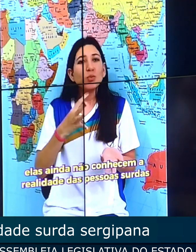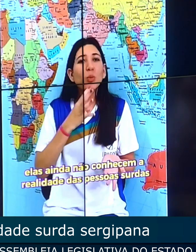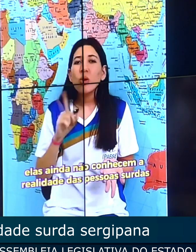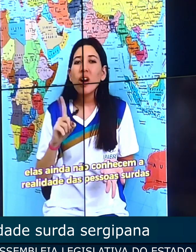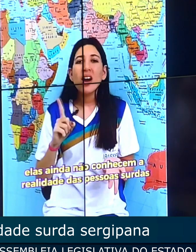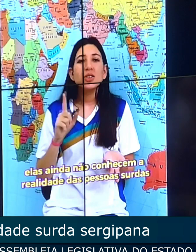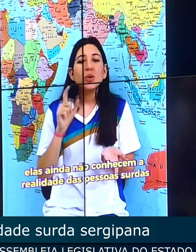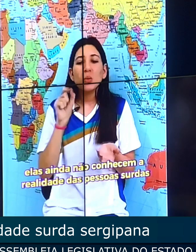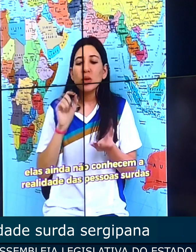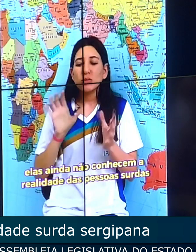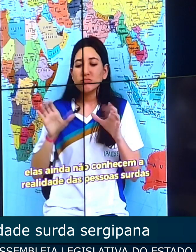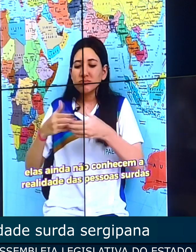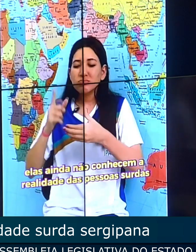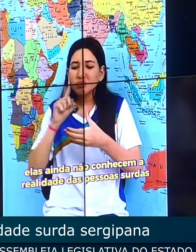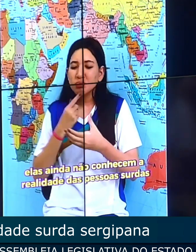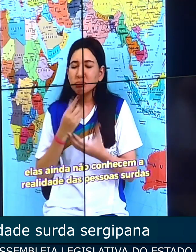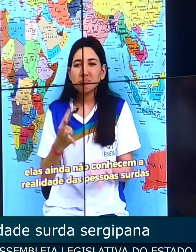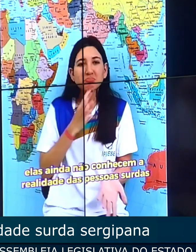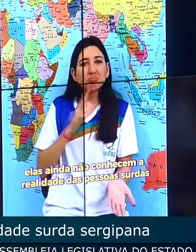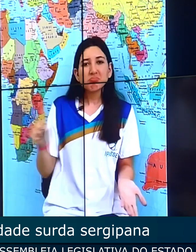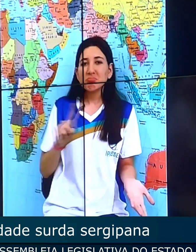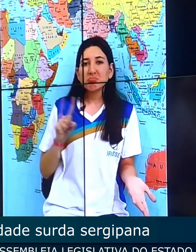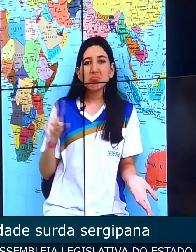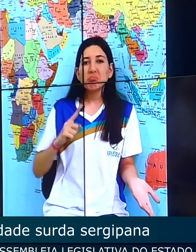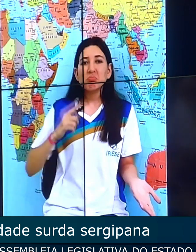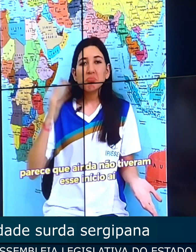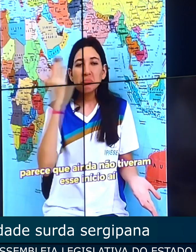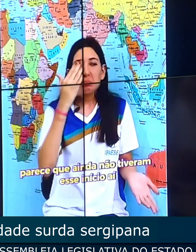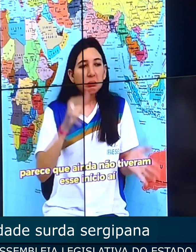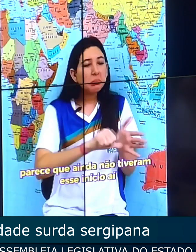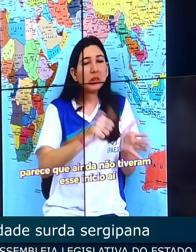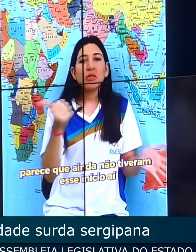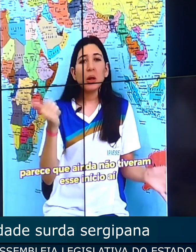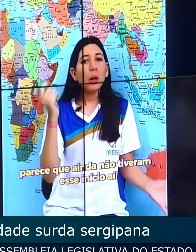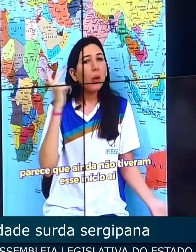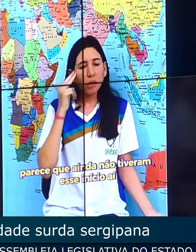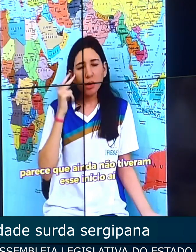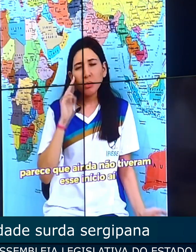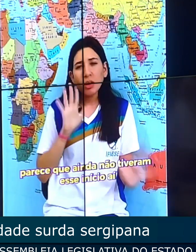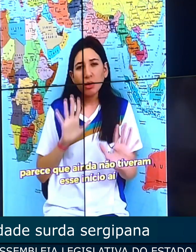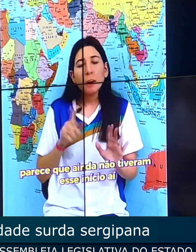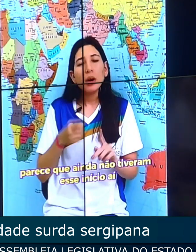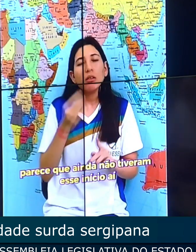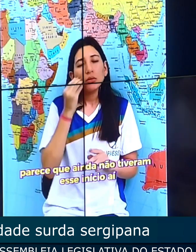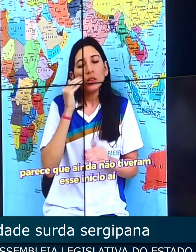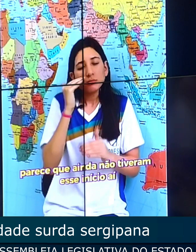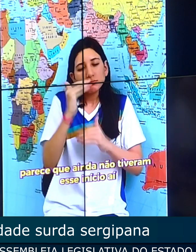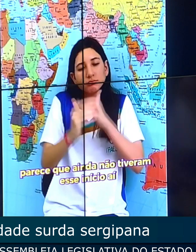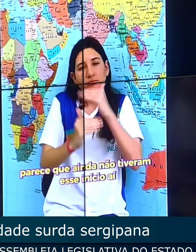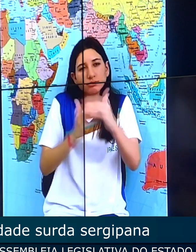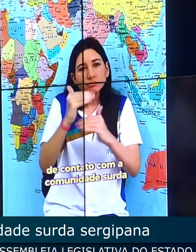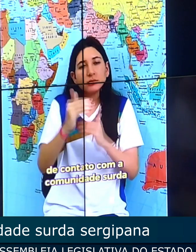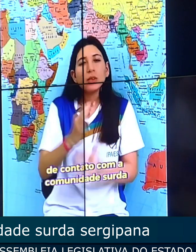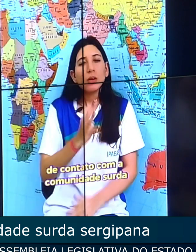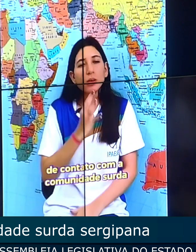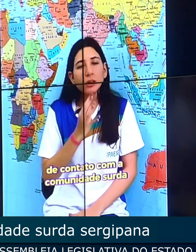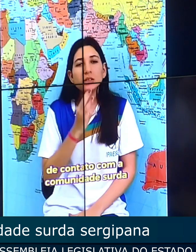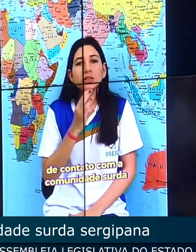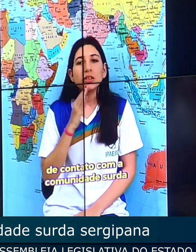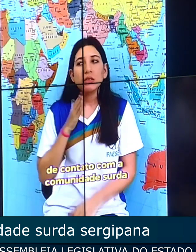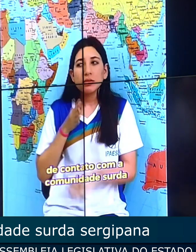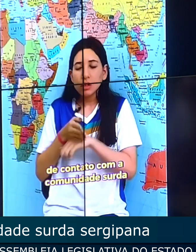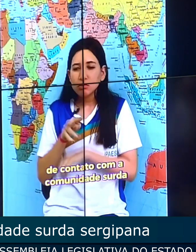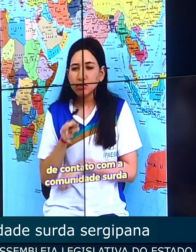não conhecem a realidade das pessoas surdas. Parece que ainda não tiveram esse início aí de contato